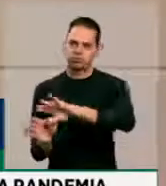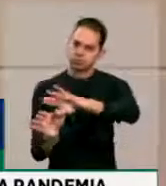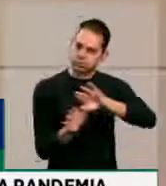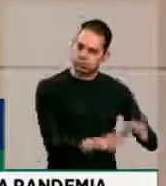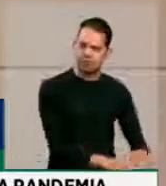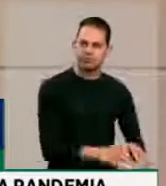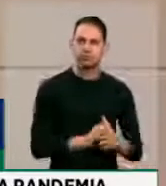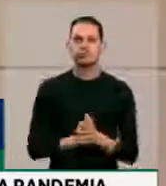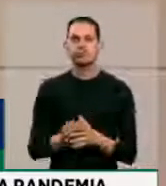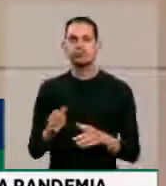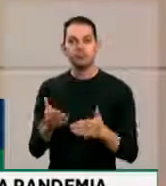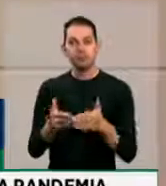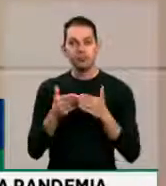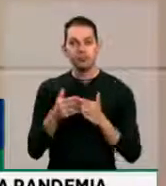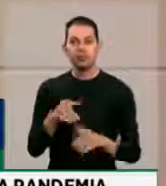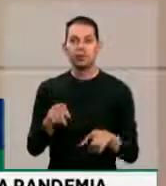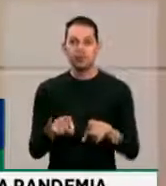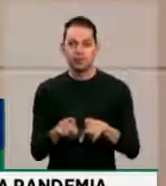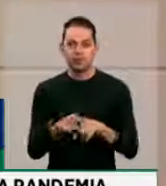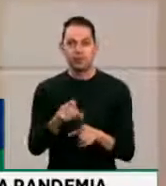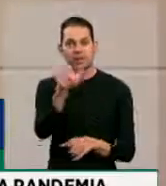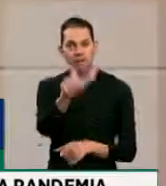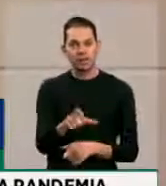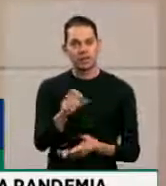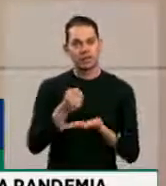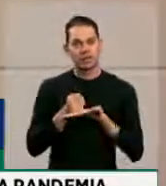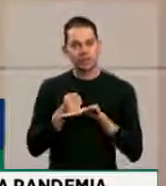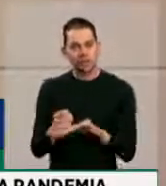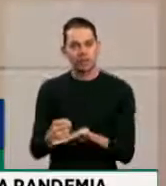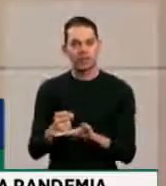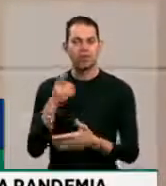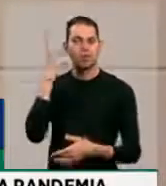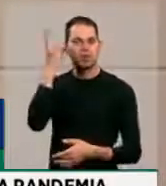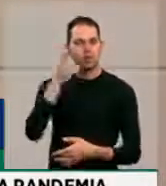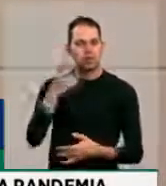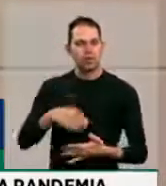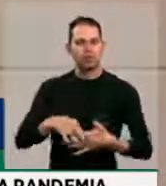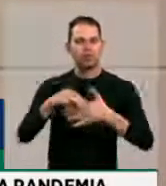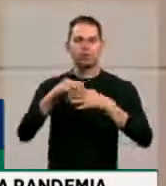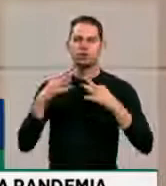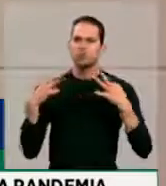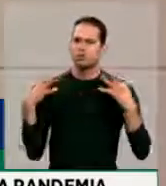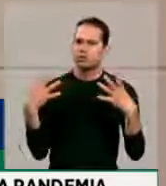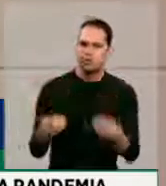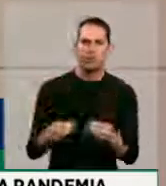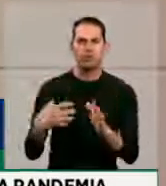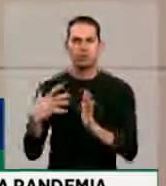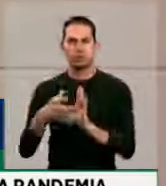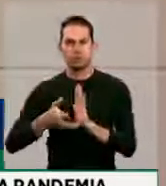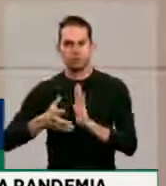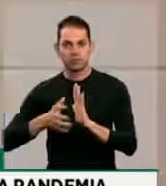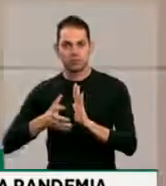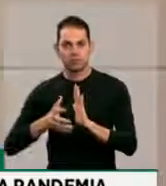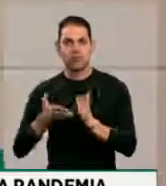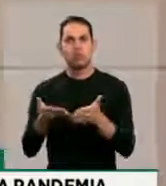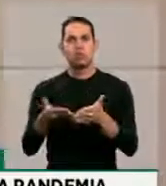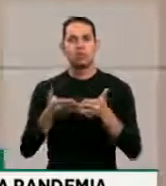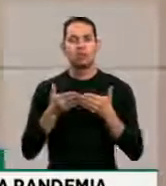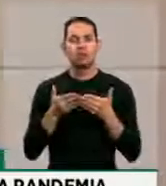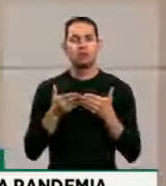pedindo também o apoio de Vossa Excelência, dos deputados e líderes de todos os partidos, para pedirmos